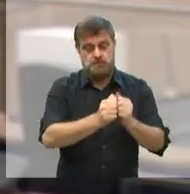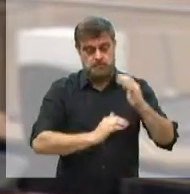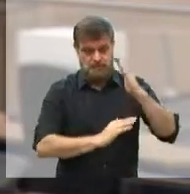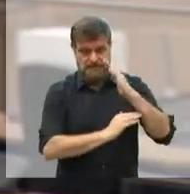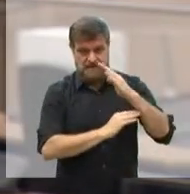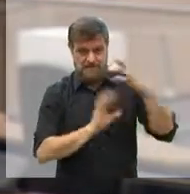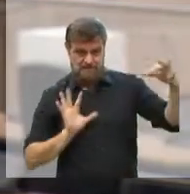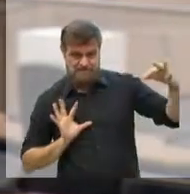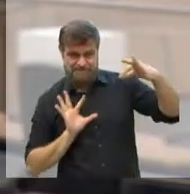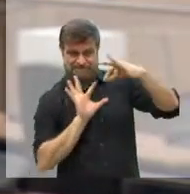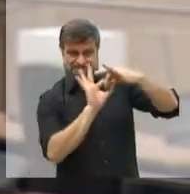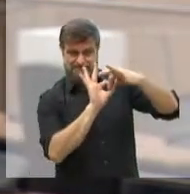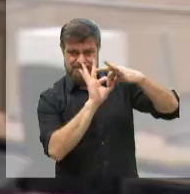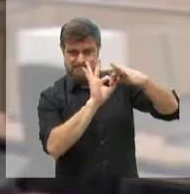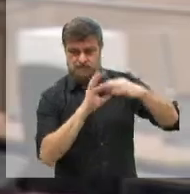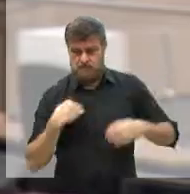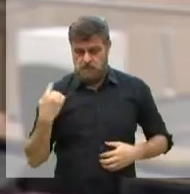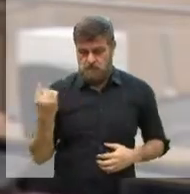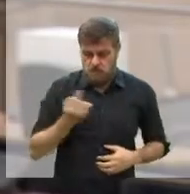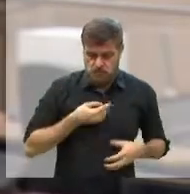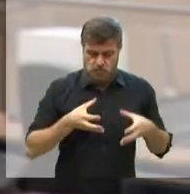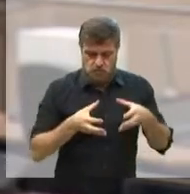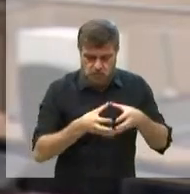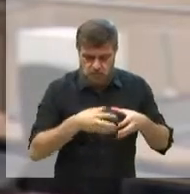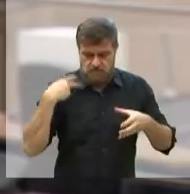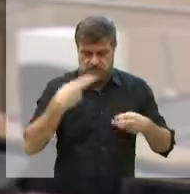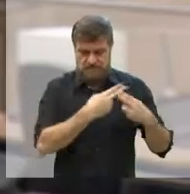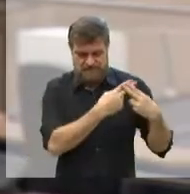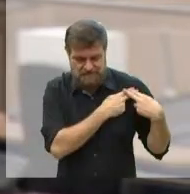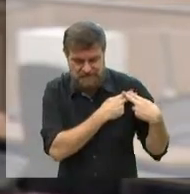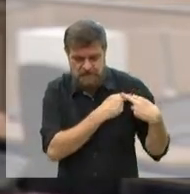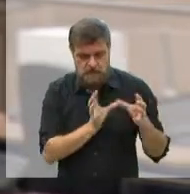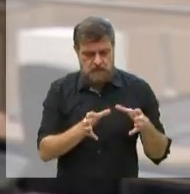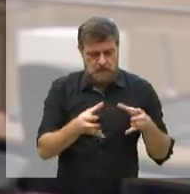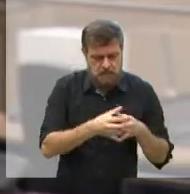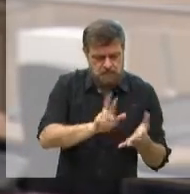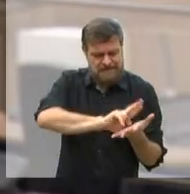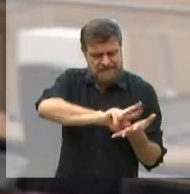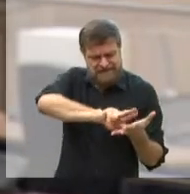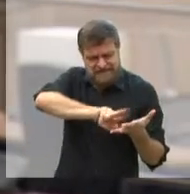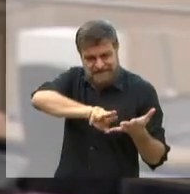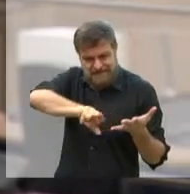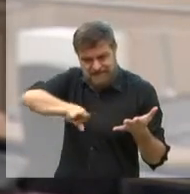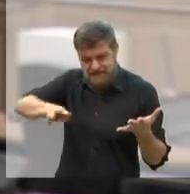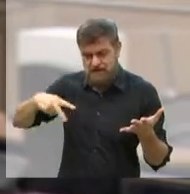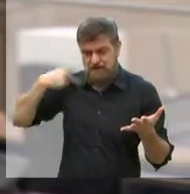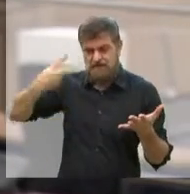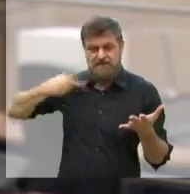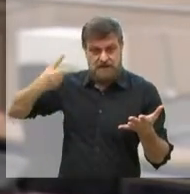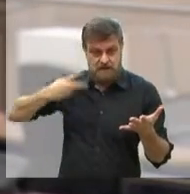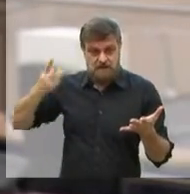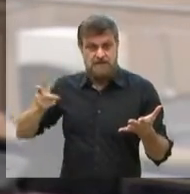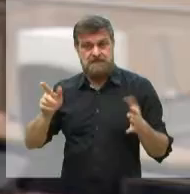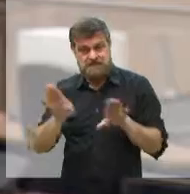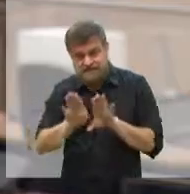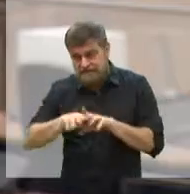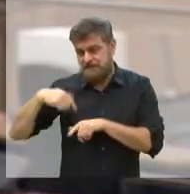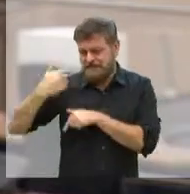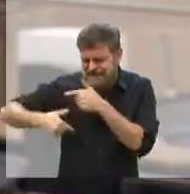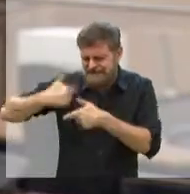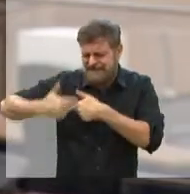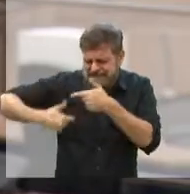Câmara Municipal, junto com a nossa comissão e outras comissões de vereadores diversos que tiveram